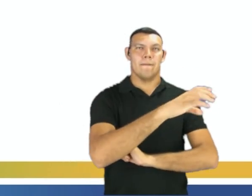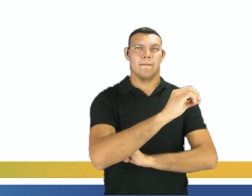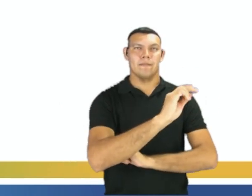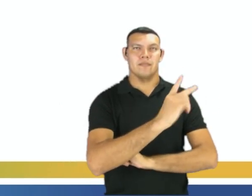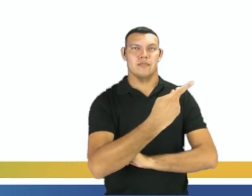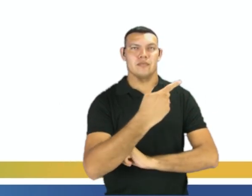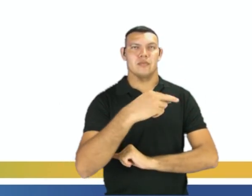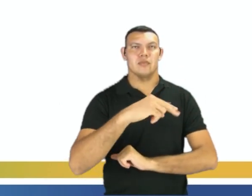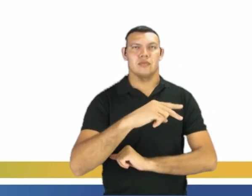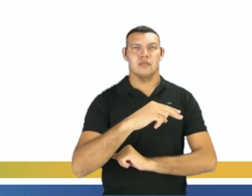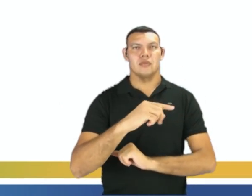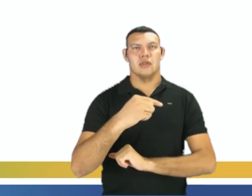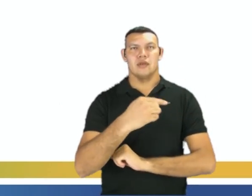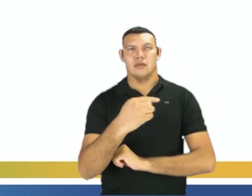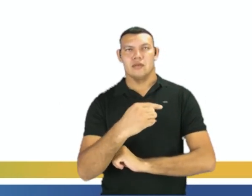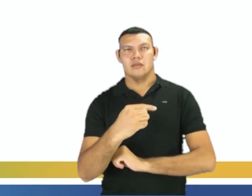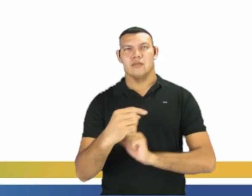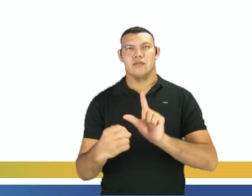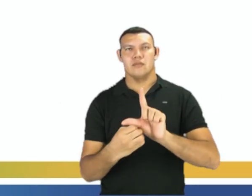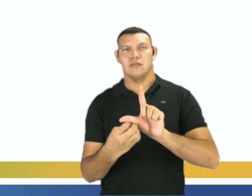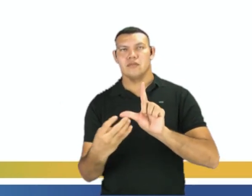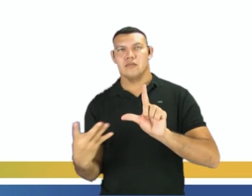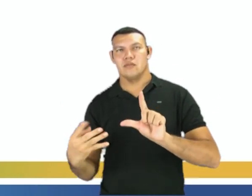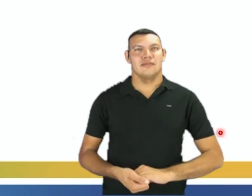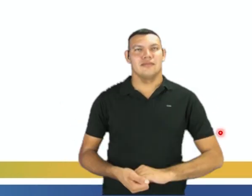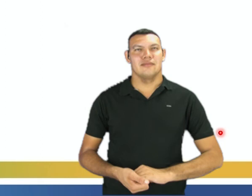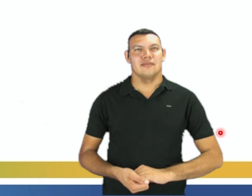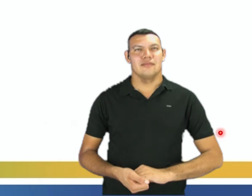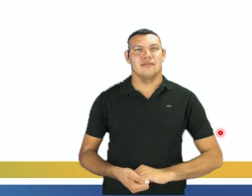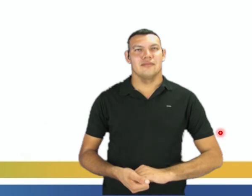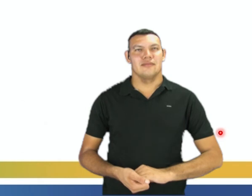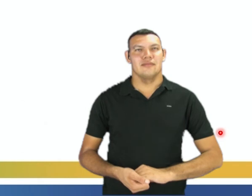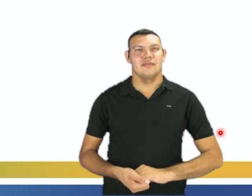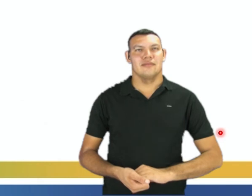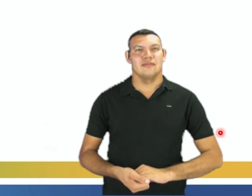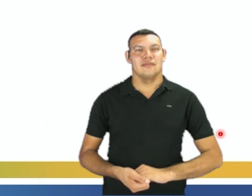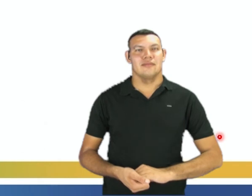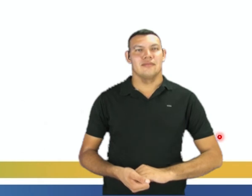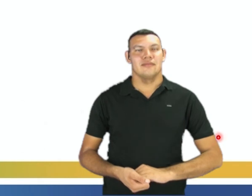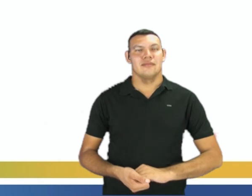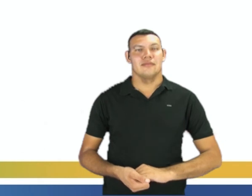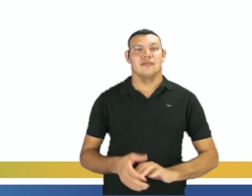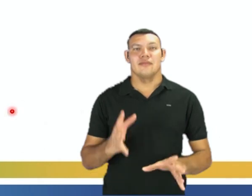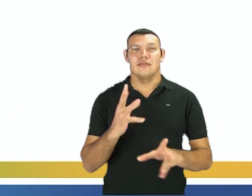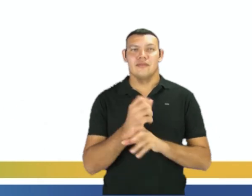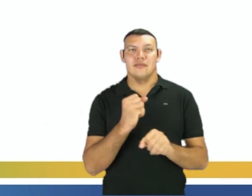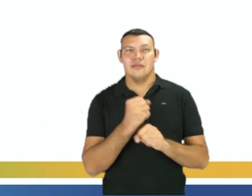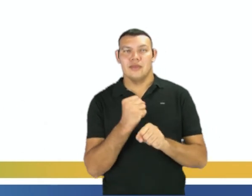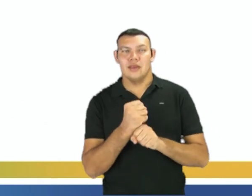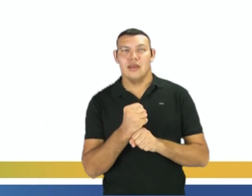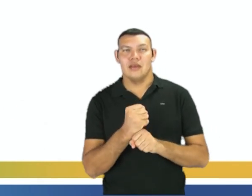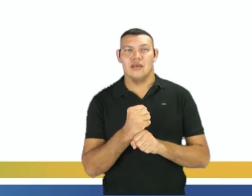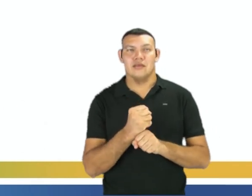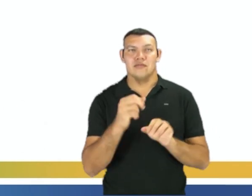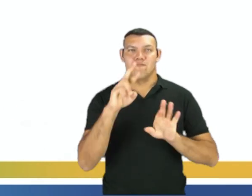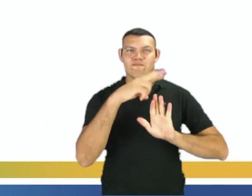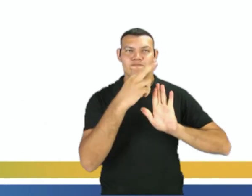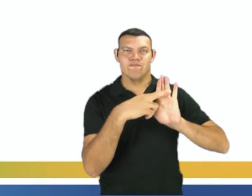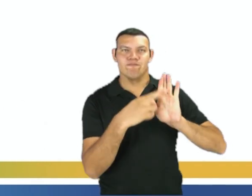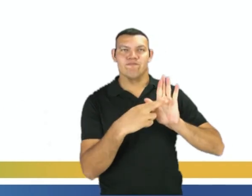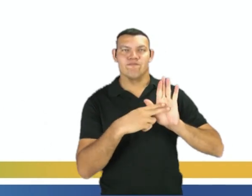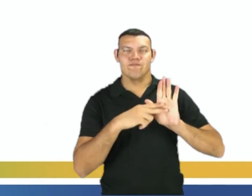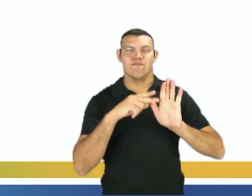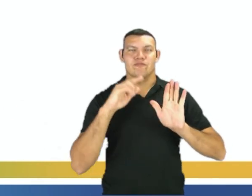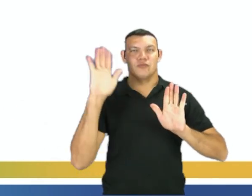essa equação, nós temos pOH igual a 7. Bom, e para a gente calcular, nós temos como regra geral,